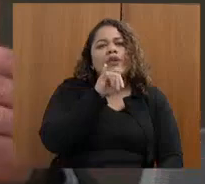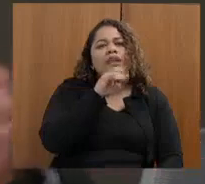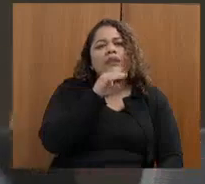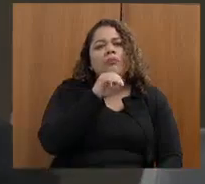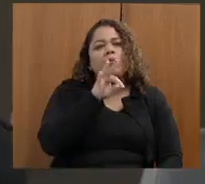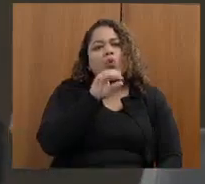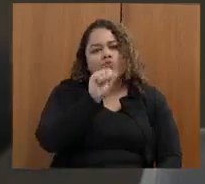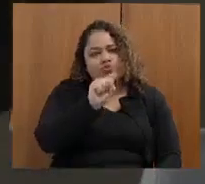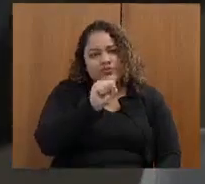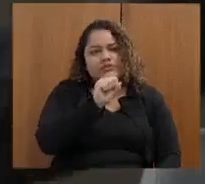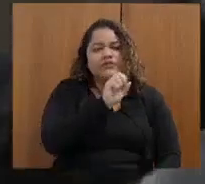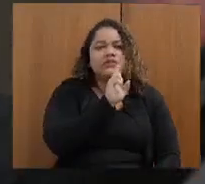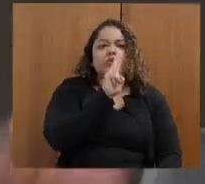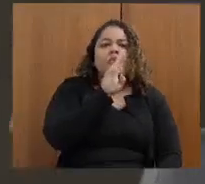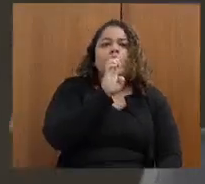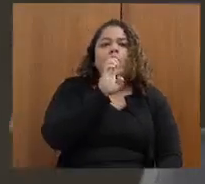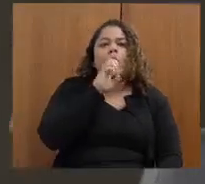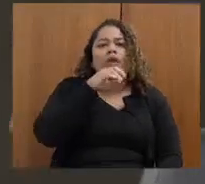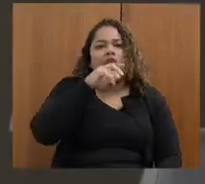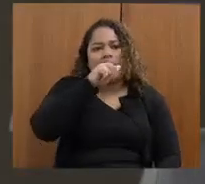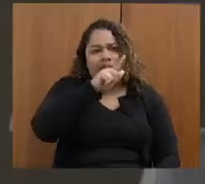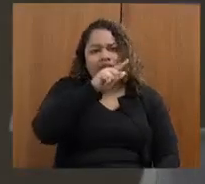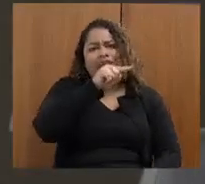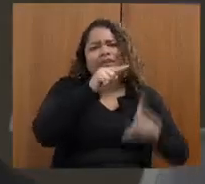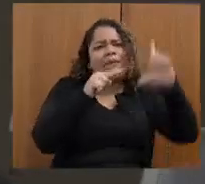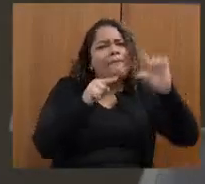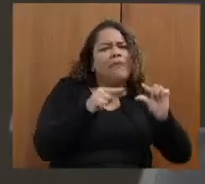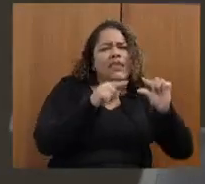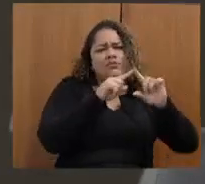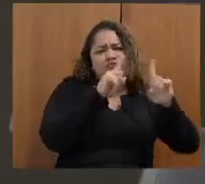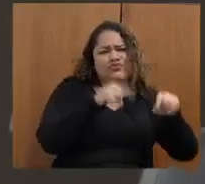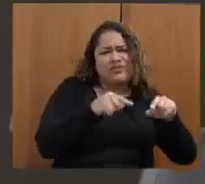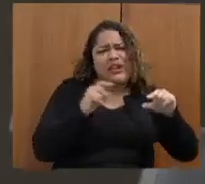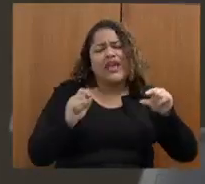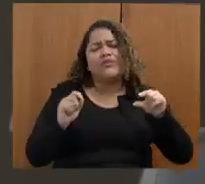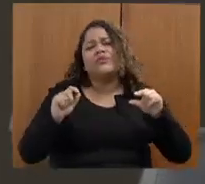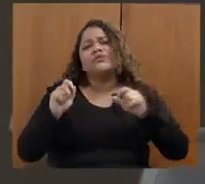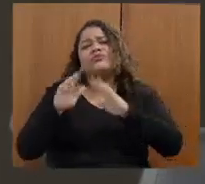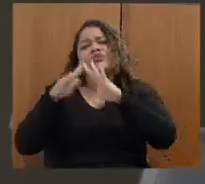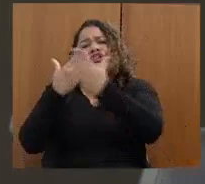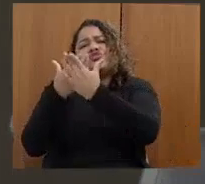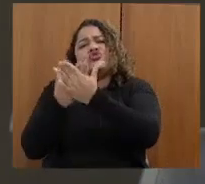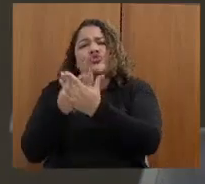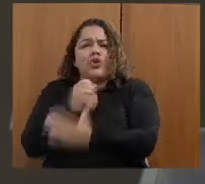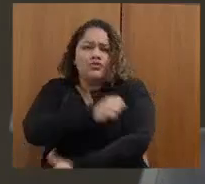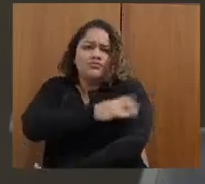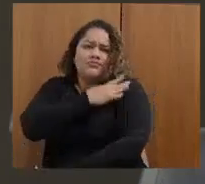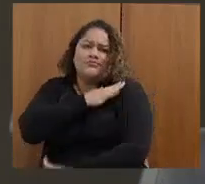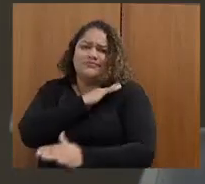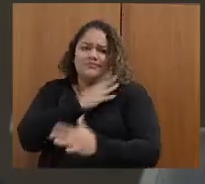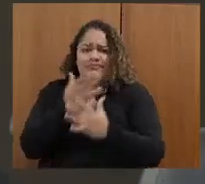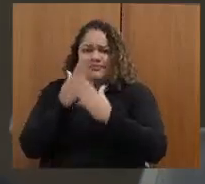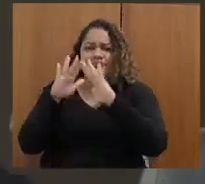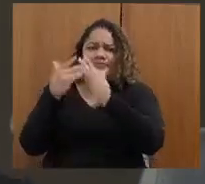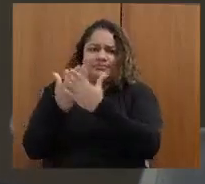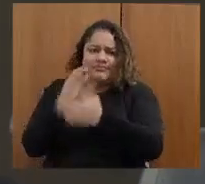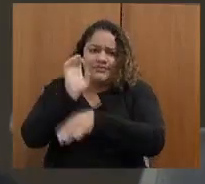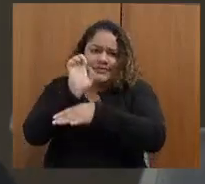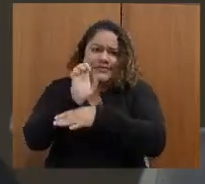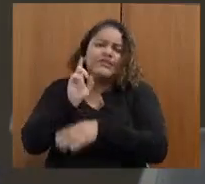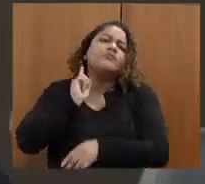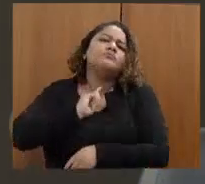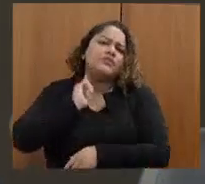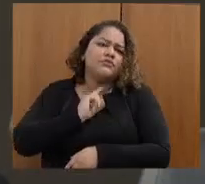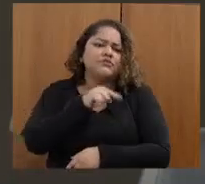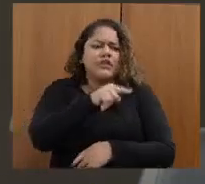assim em relação a quantidade de servidores do Estado de Minas Gerais que dá né para empurrar esse valor aumentando um pouquinho